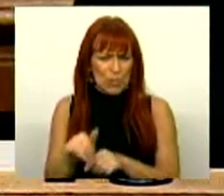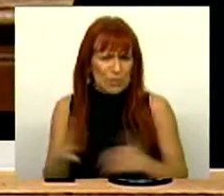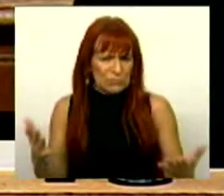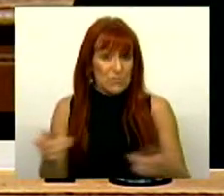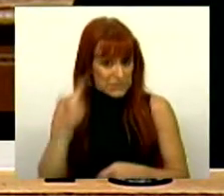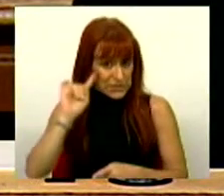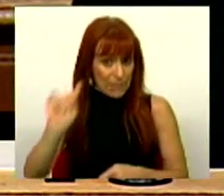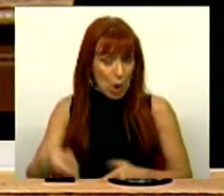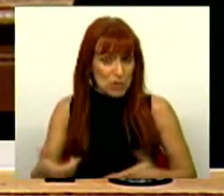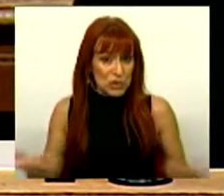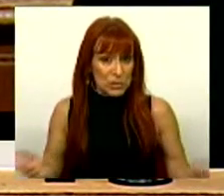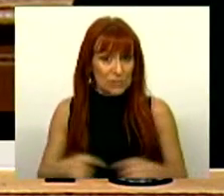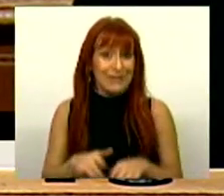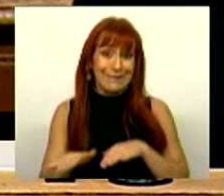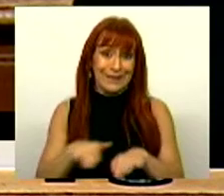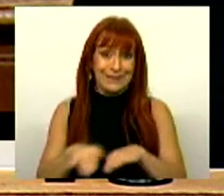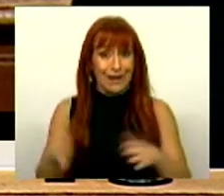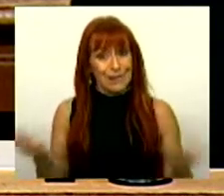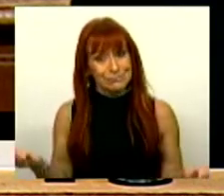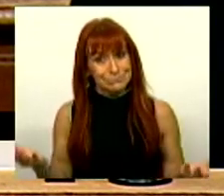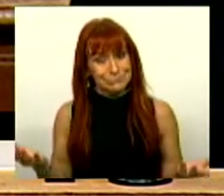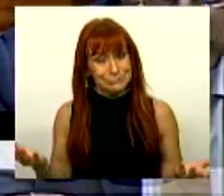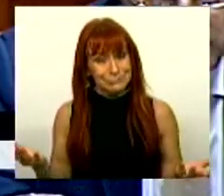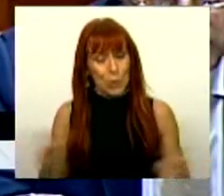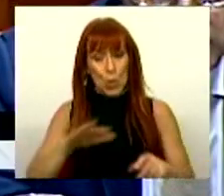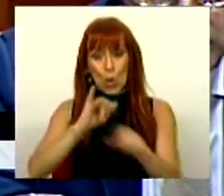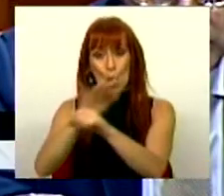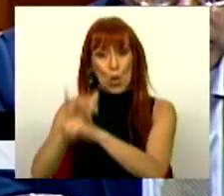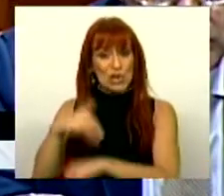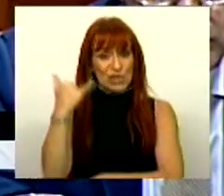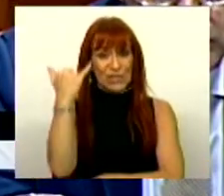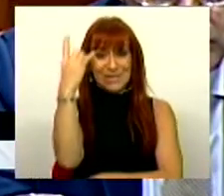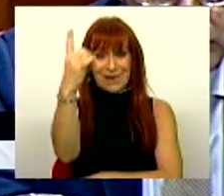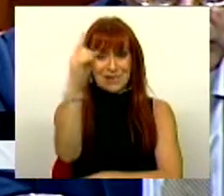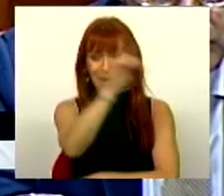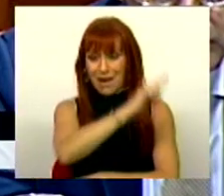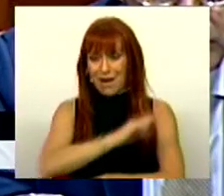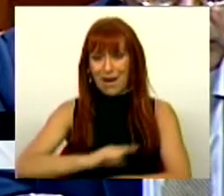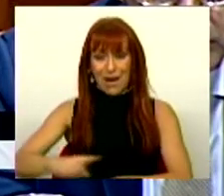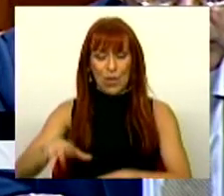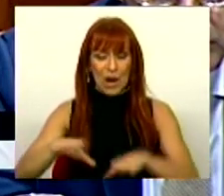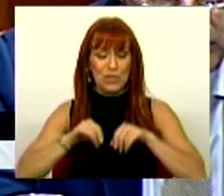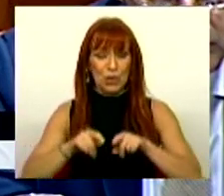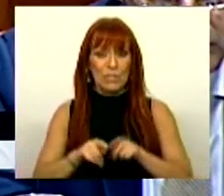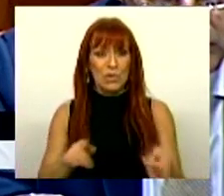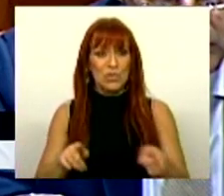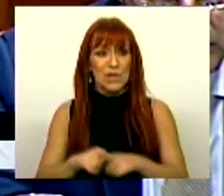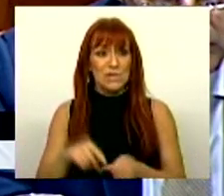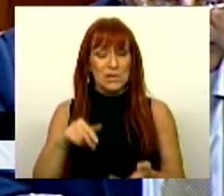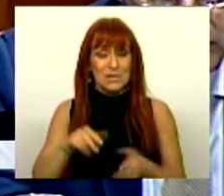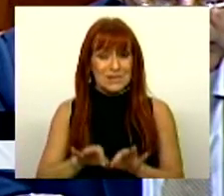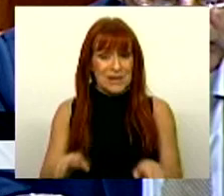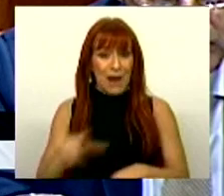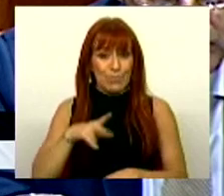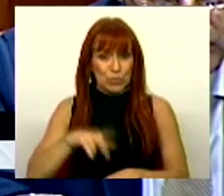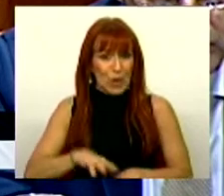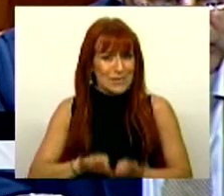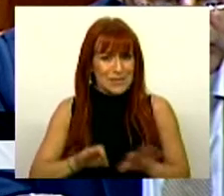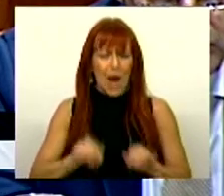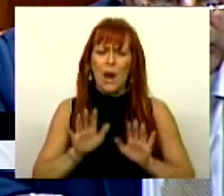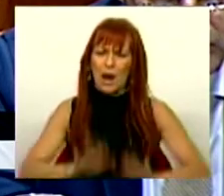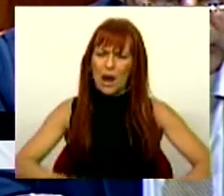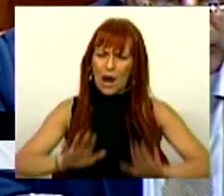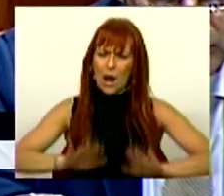Sabe qual é? A Itália. Os outros 26 adotaram a mesma posição que Portugal. Queria